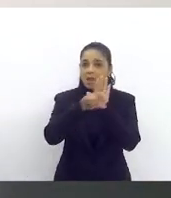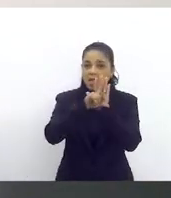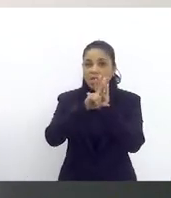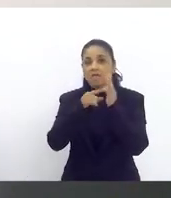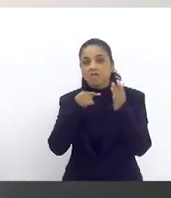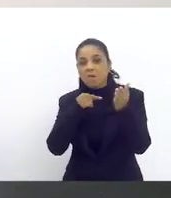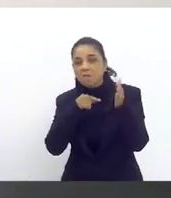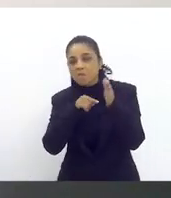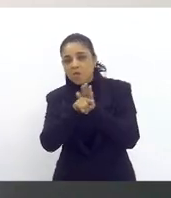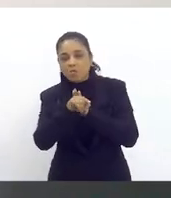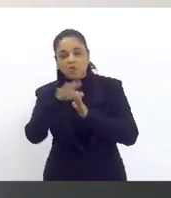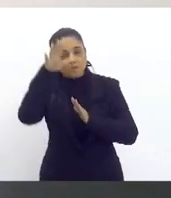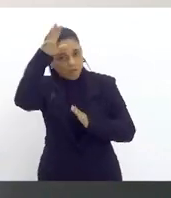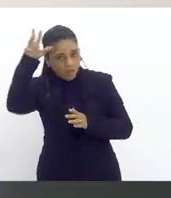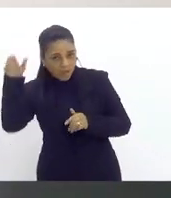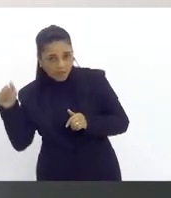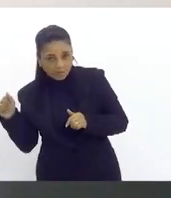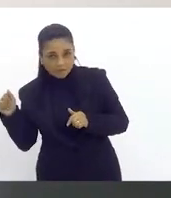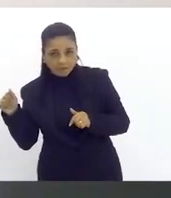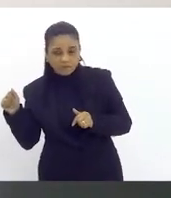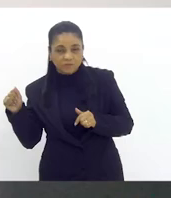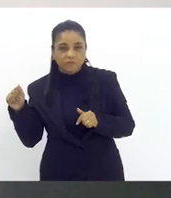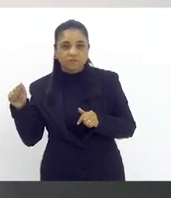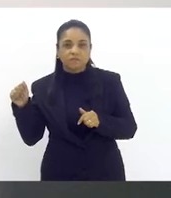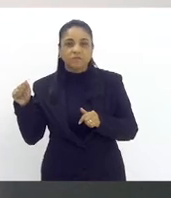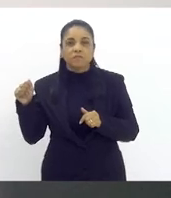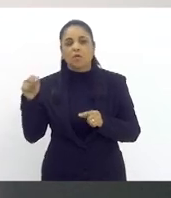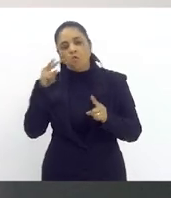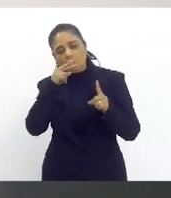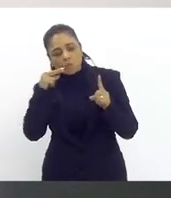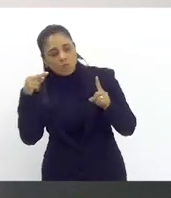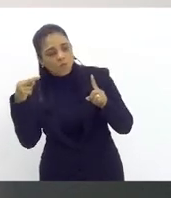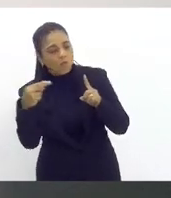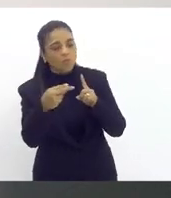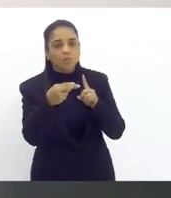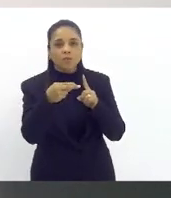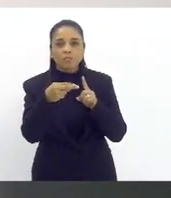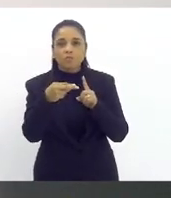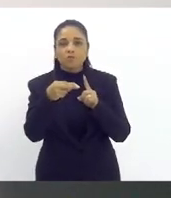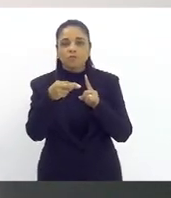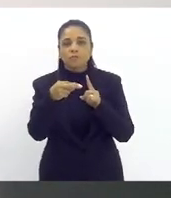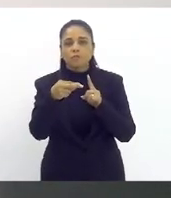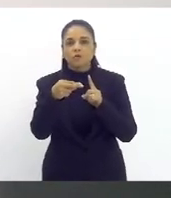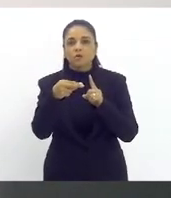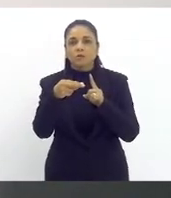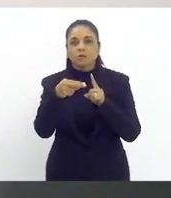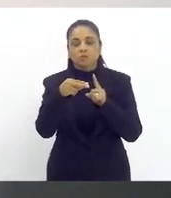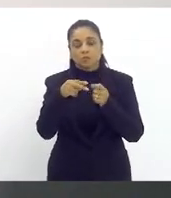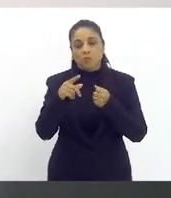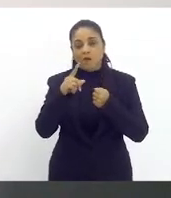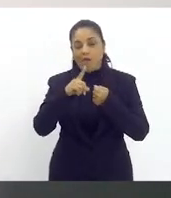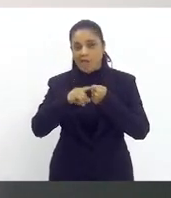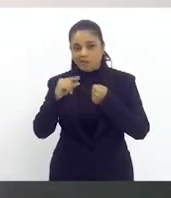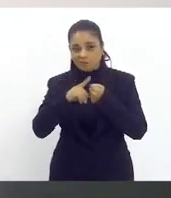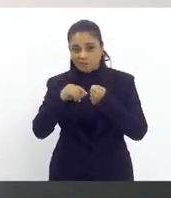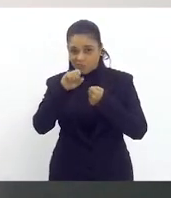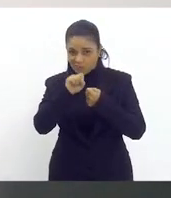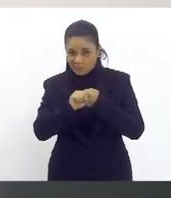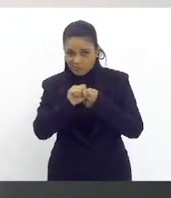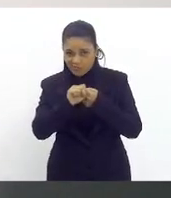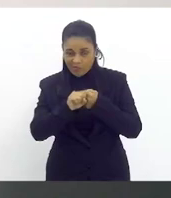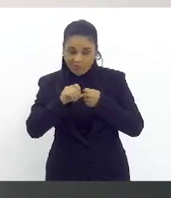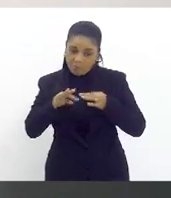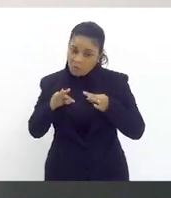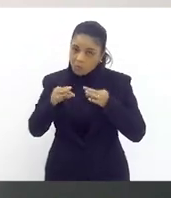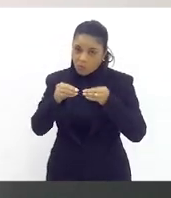das culturas de Matriz afro Como que eu me enxergo aí enxergue-se tanto no artigo 8º primeiramente Porque de fato é